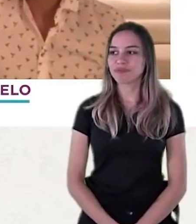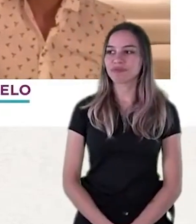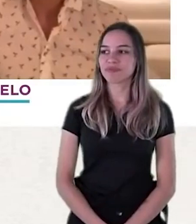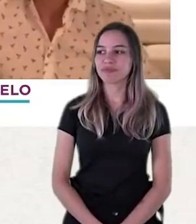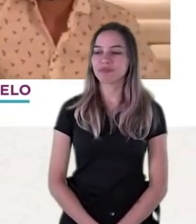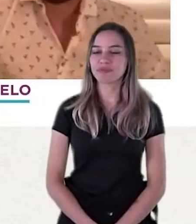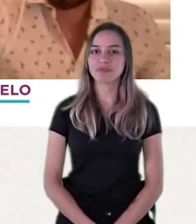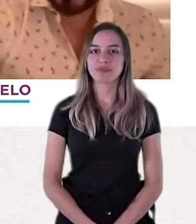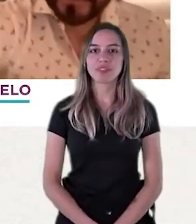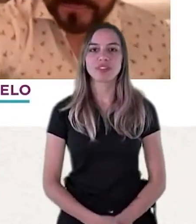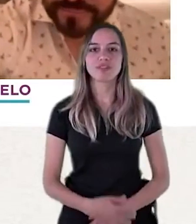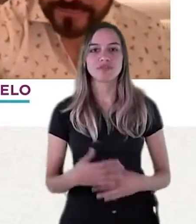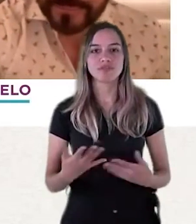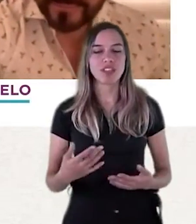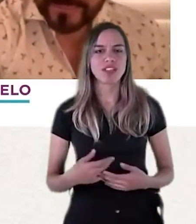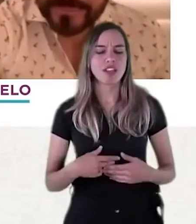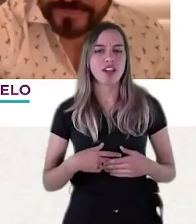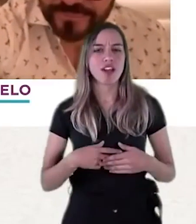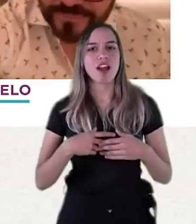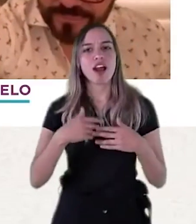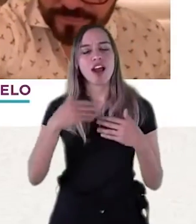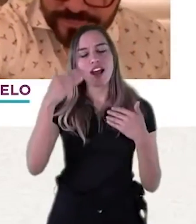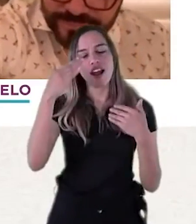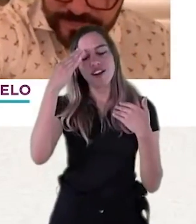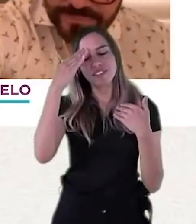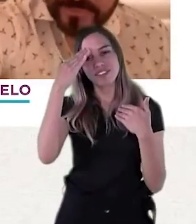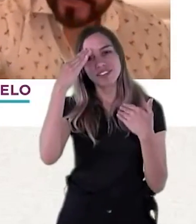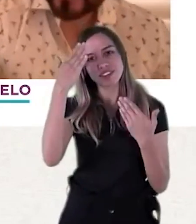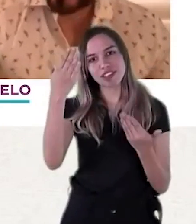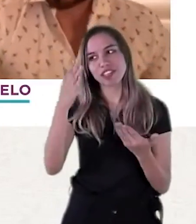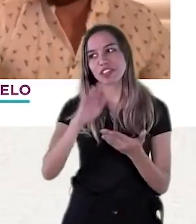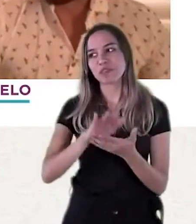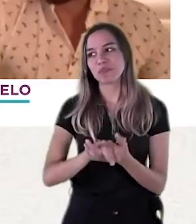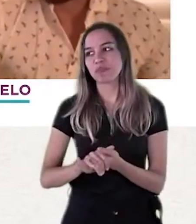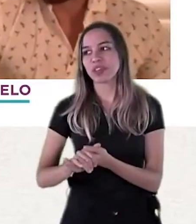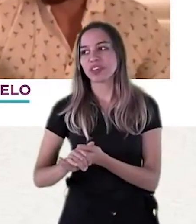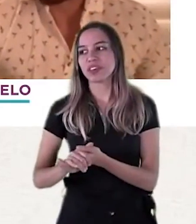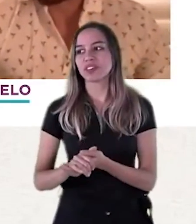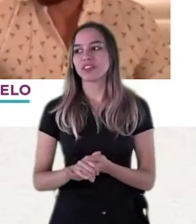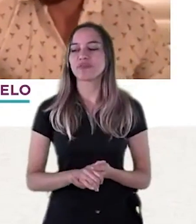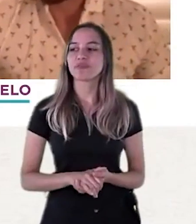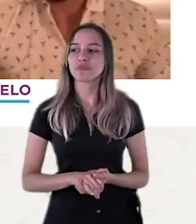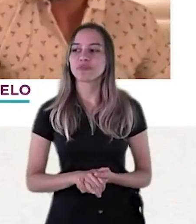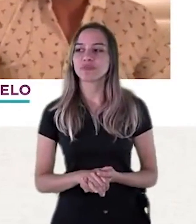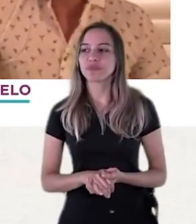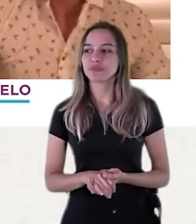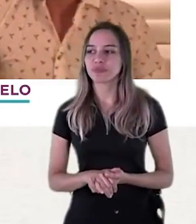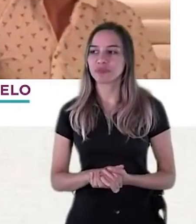essa homenagem ao nosso queridíssimo Zuenir Ventura, né?